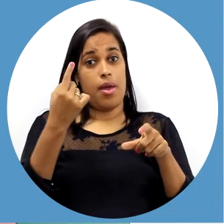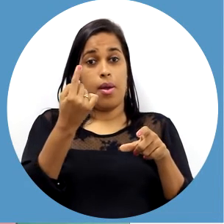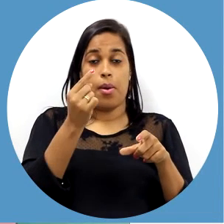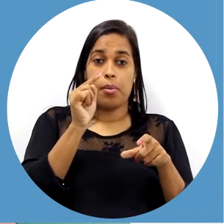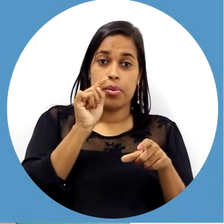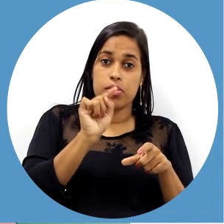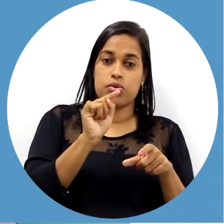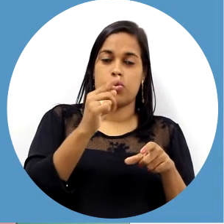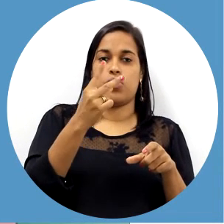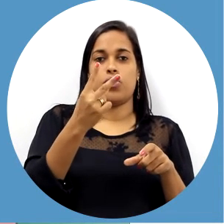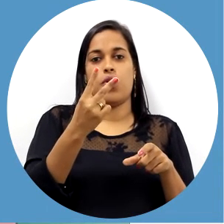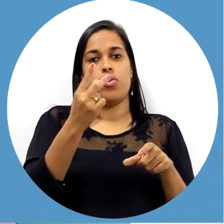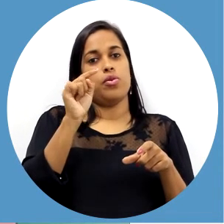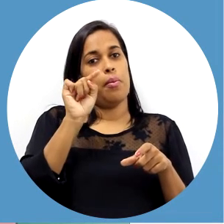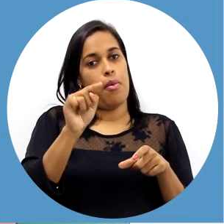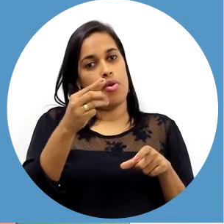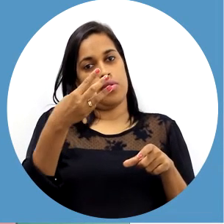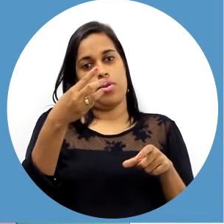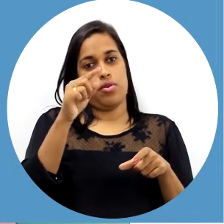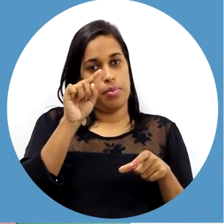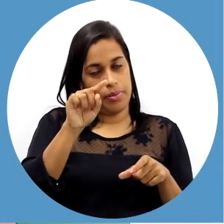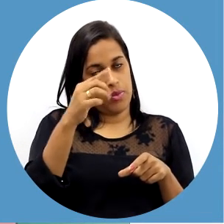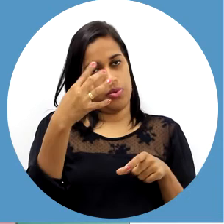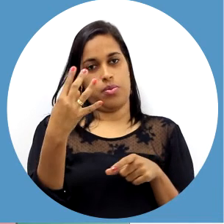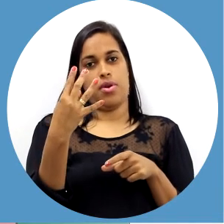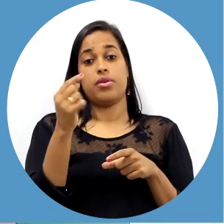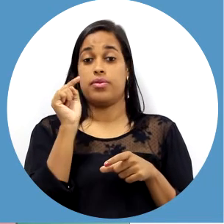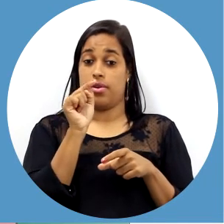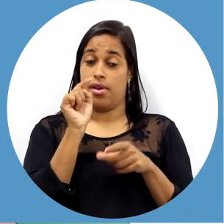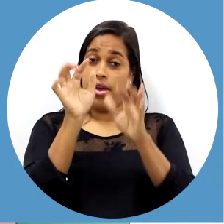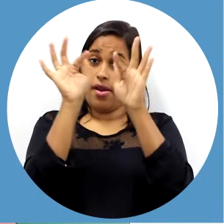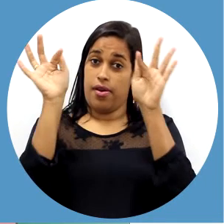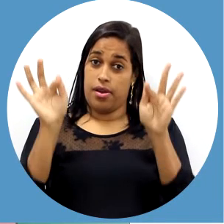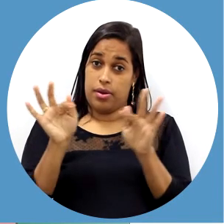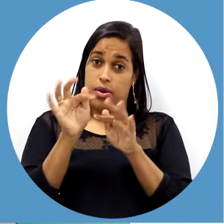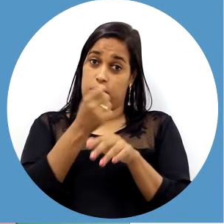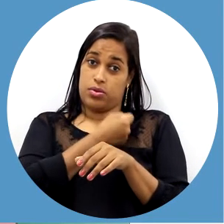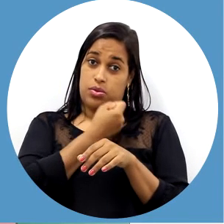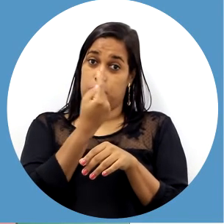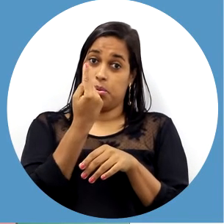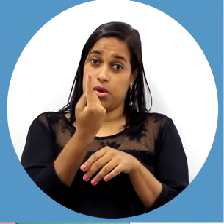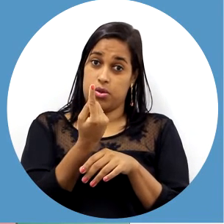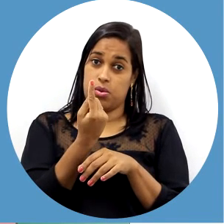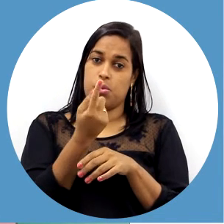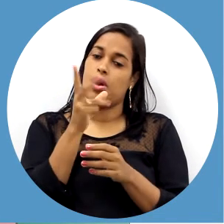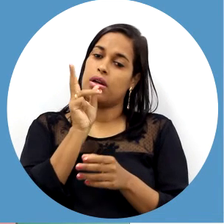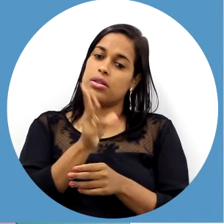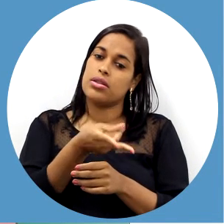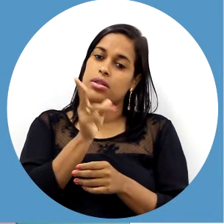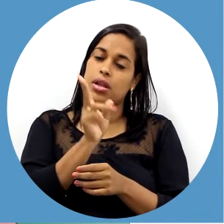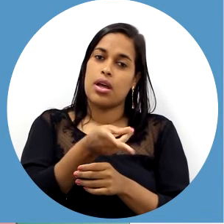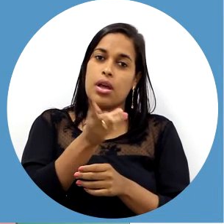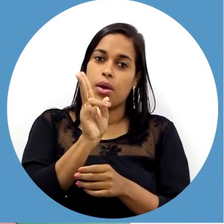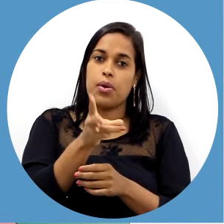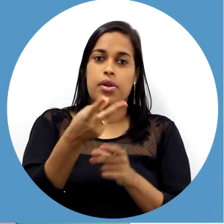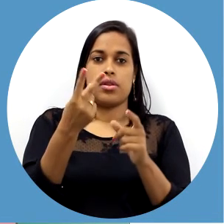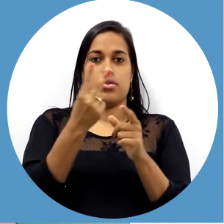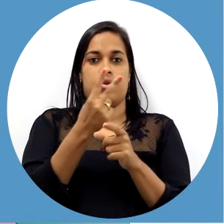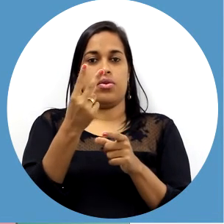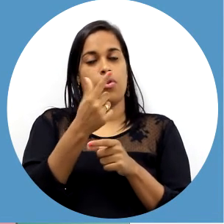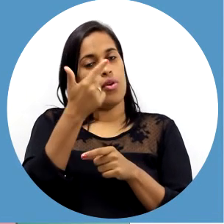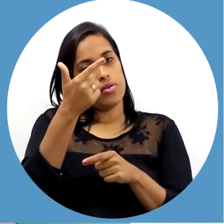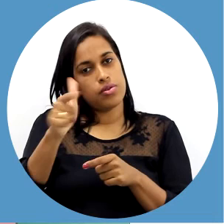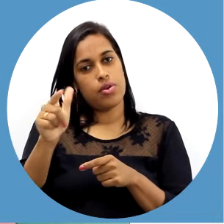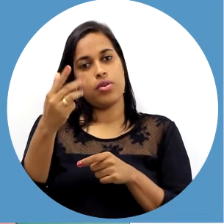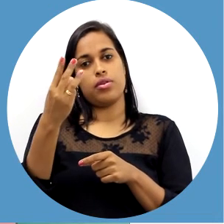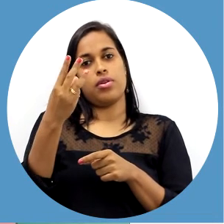IP 1.2.3.4 seria formado dessa forma. O número 1 corresponde a essa sequência de 8 bits,